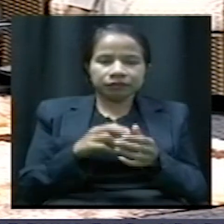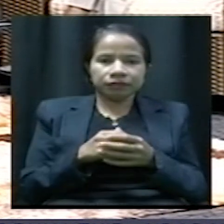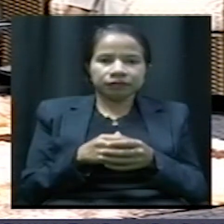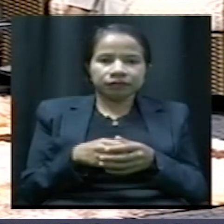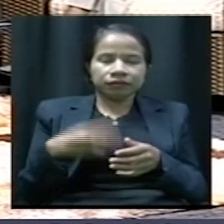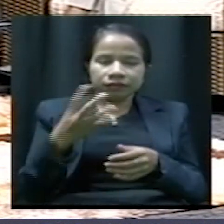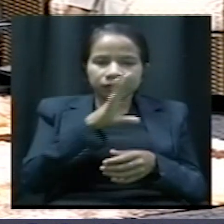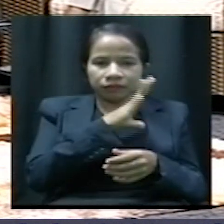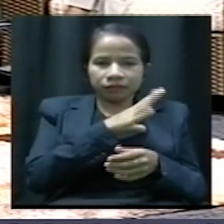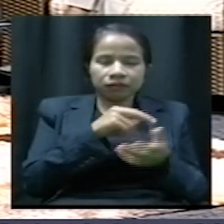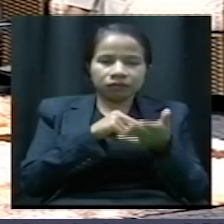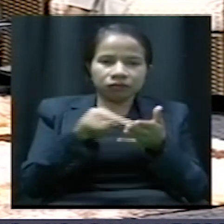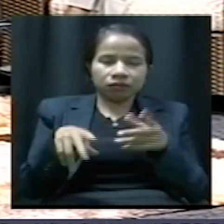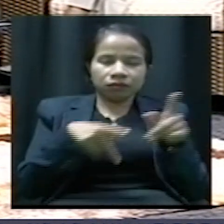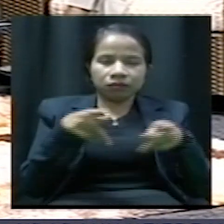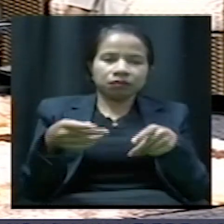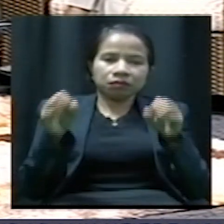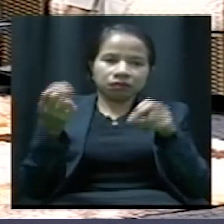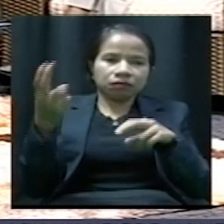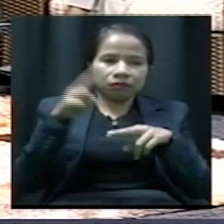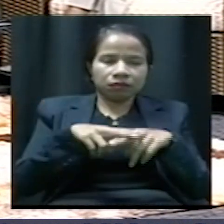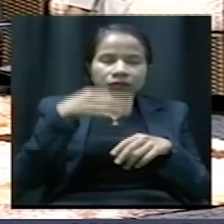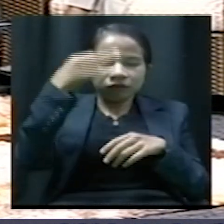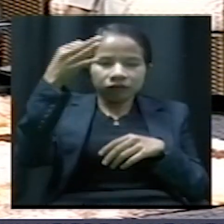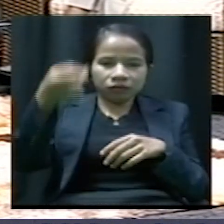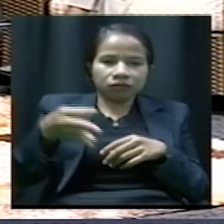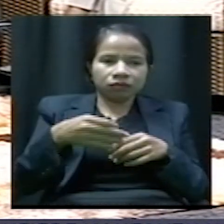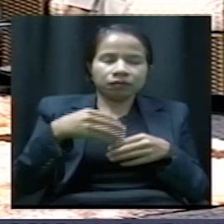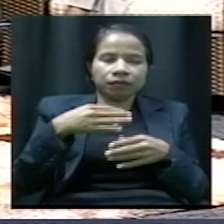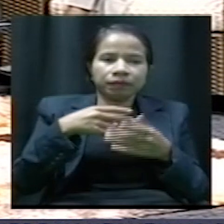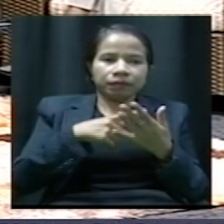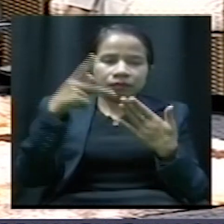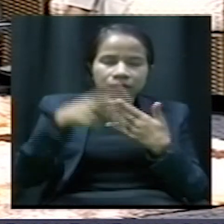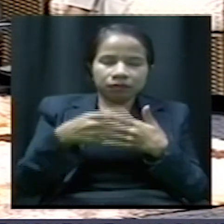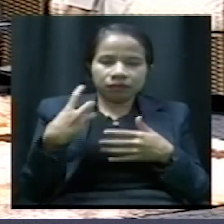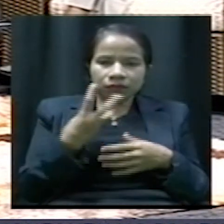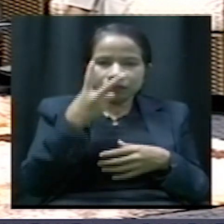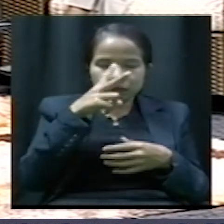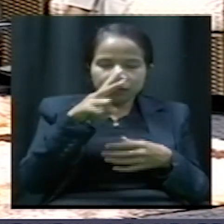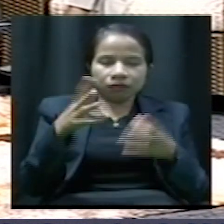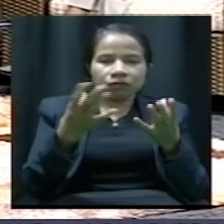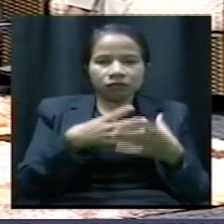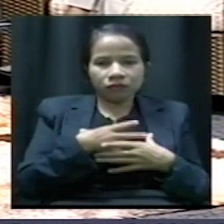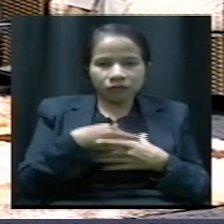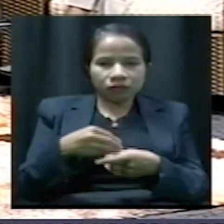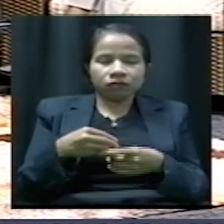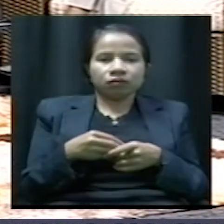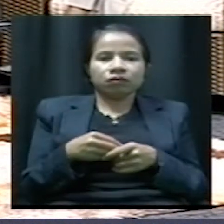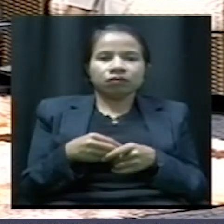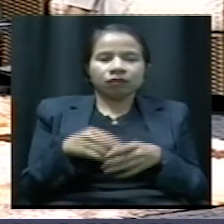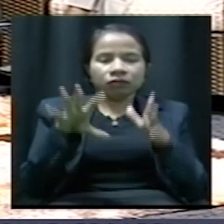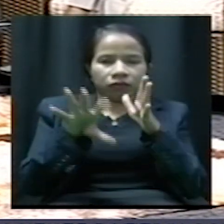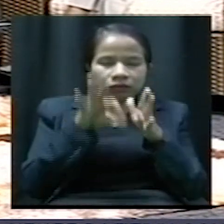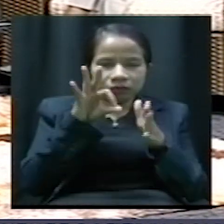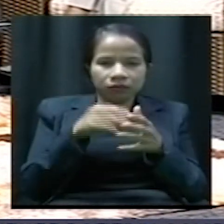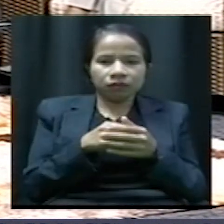ita heimba nomoros belamenta ba oine programa sira nebe ita hare kata sira gosta dun hili dun profesyon